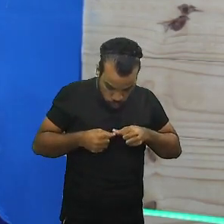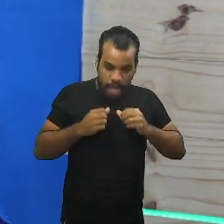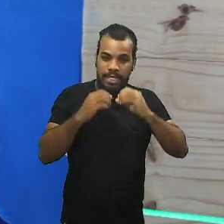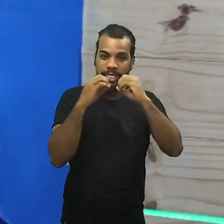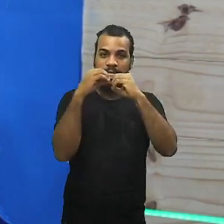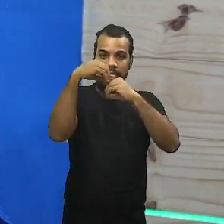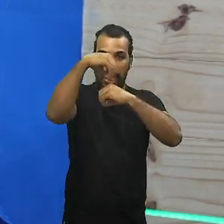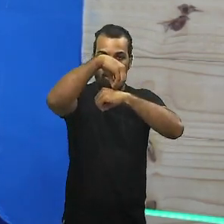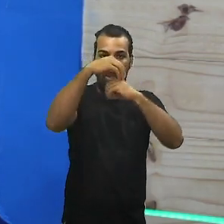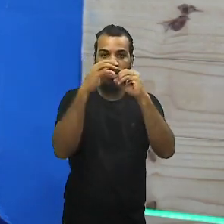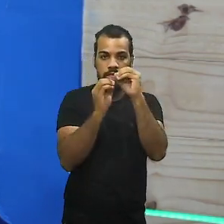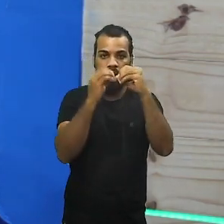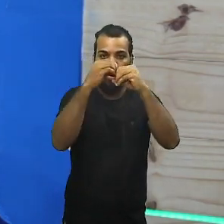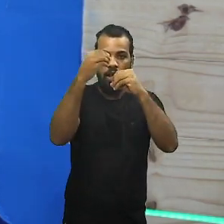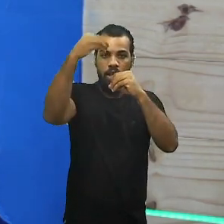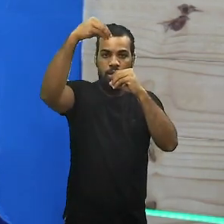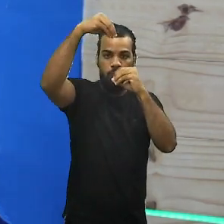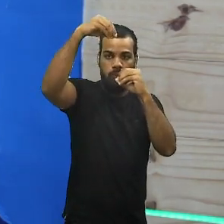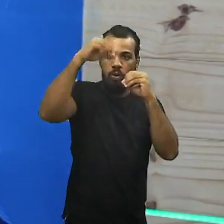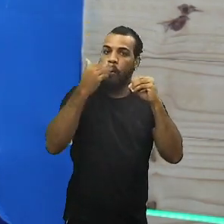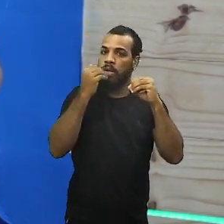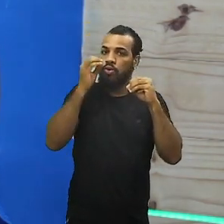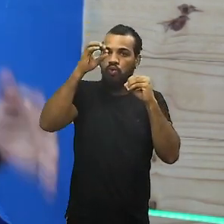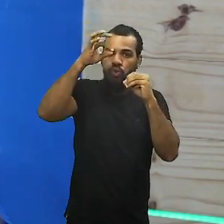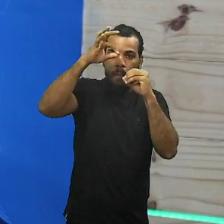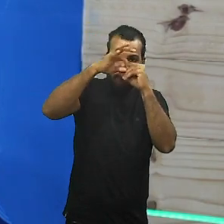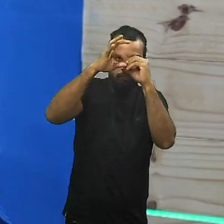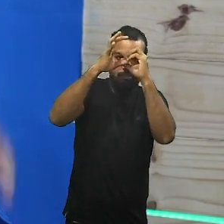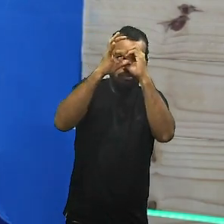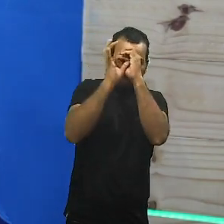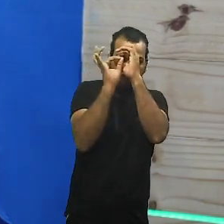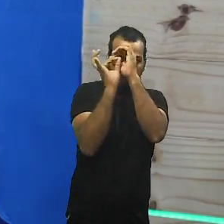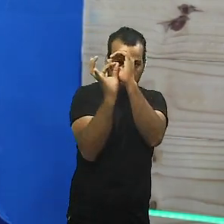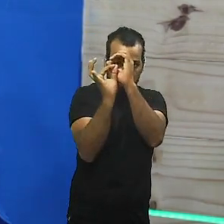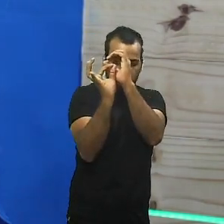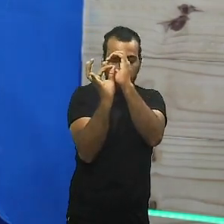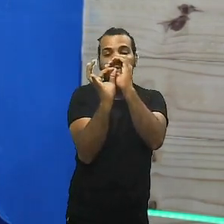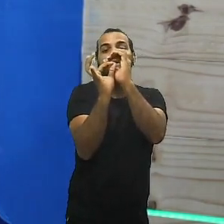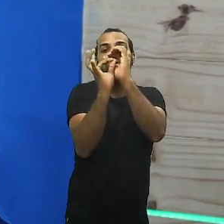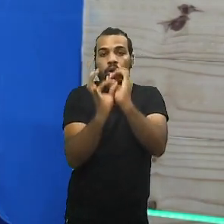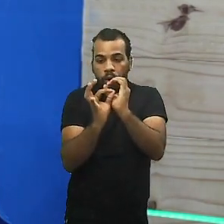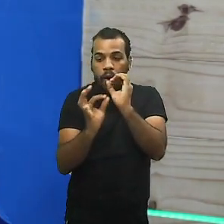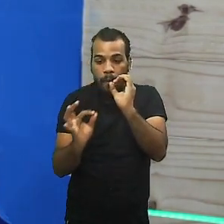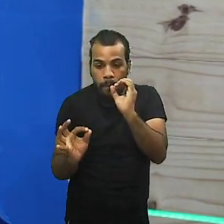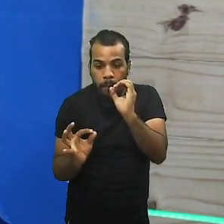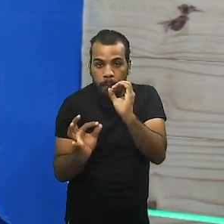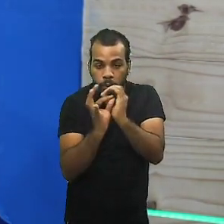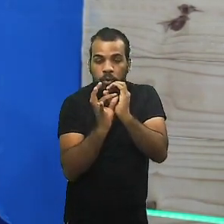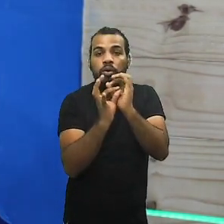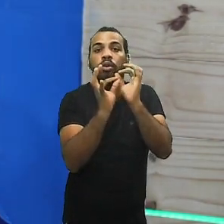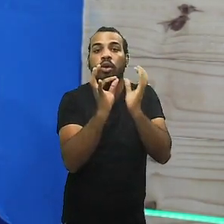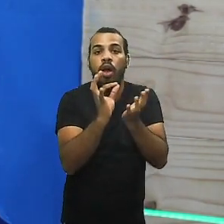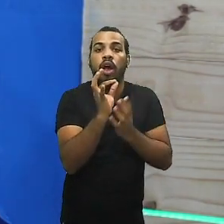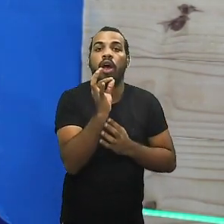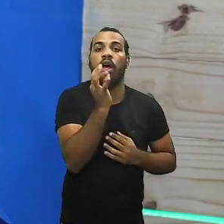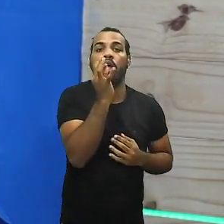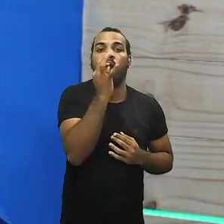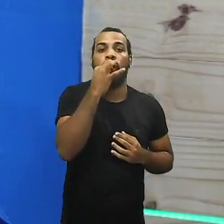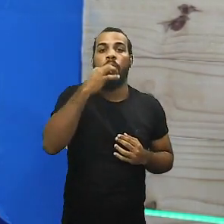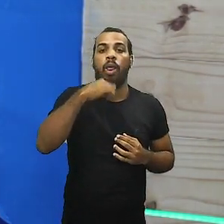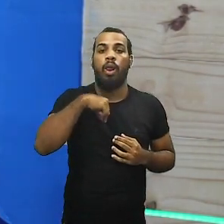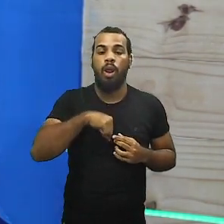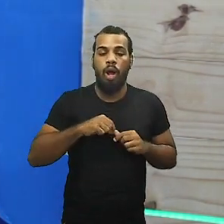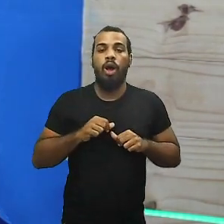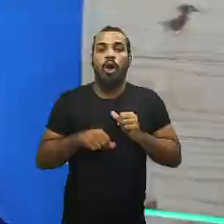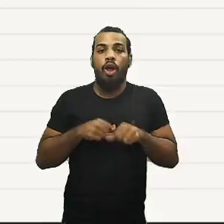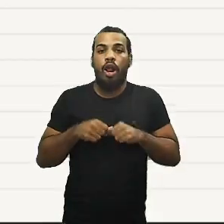célula, ela era transformada em energia por um processo anaeróbio, que é um processo que não usa oxigênio. Tá? Aí você fala assim, André, mas dá para me dizer o